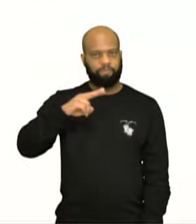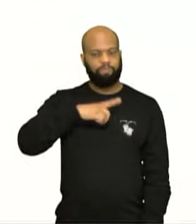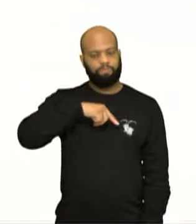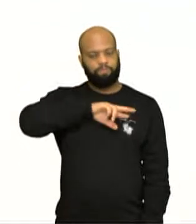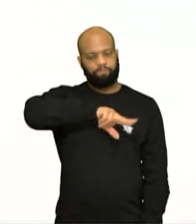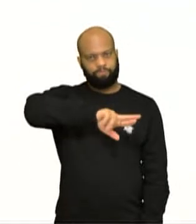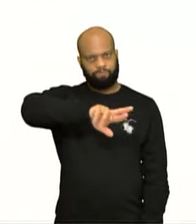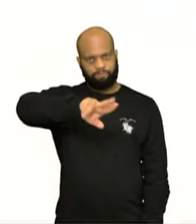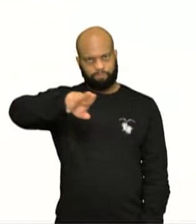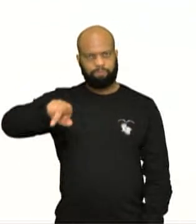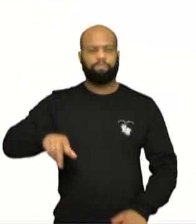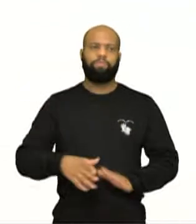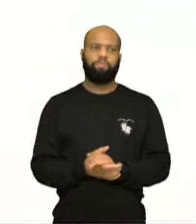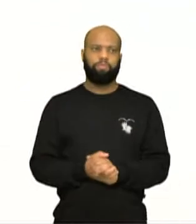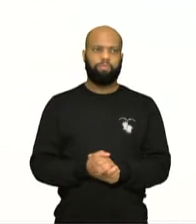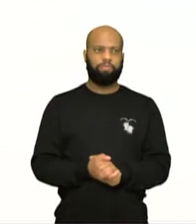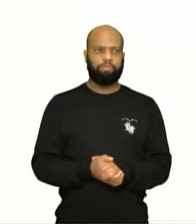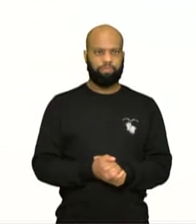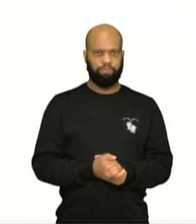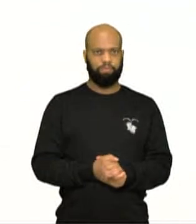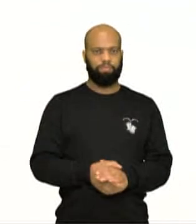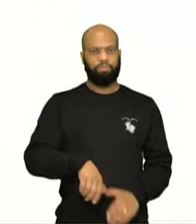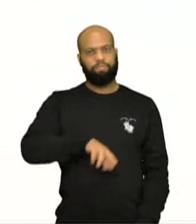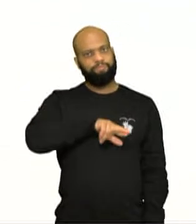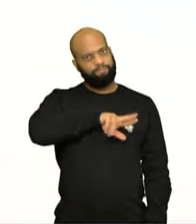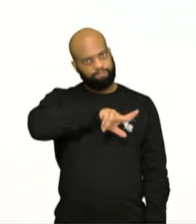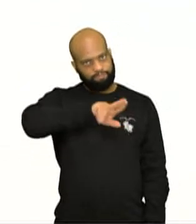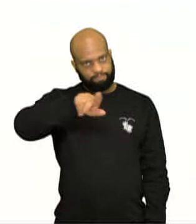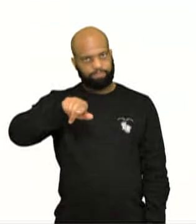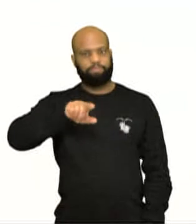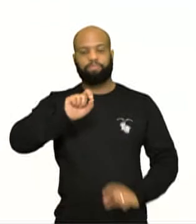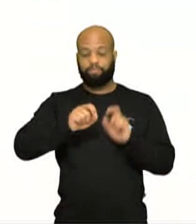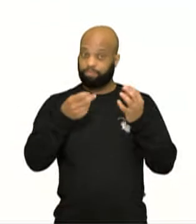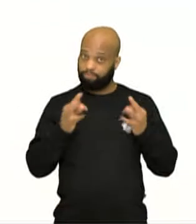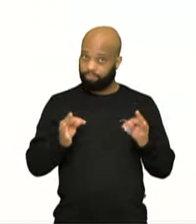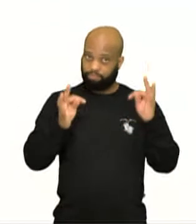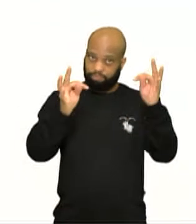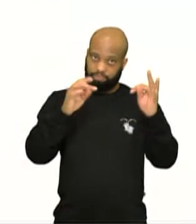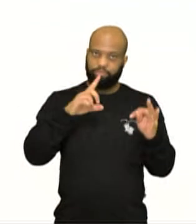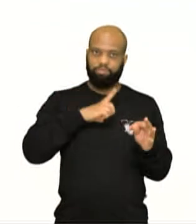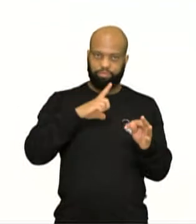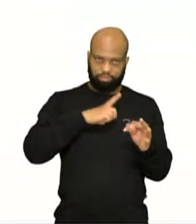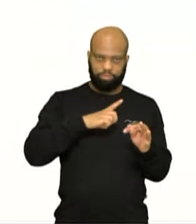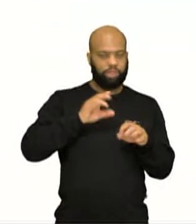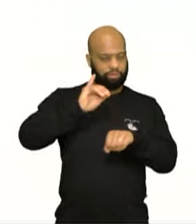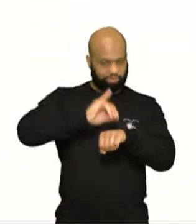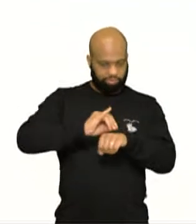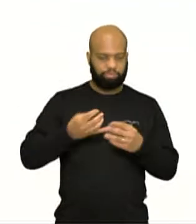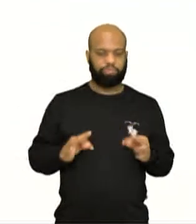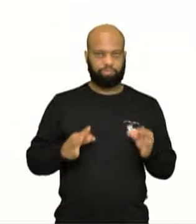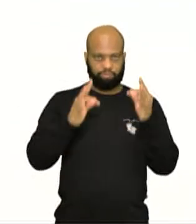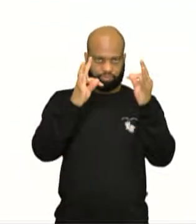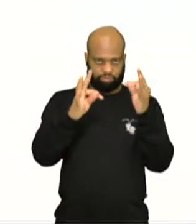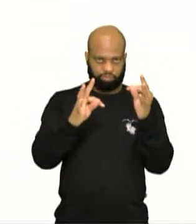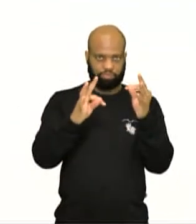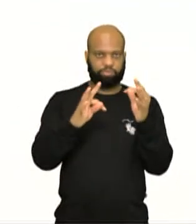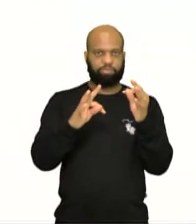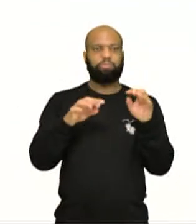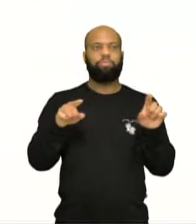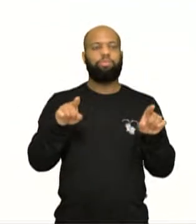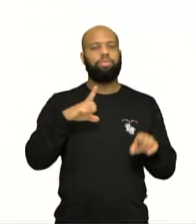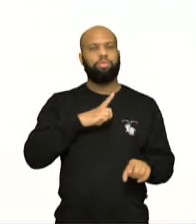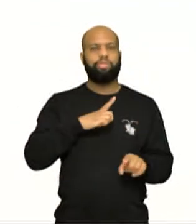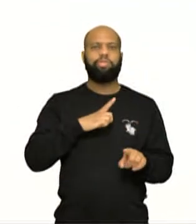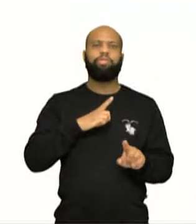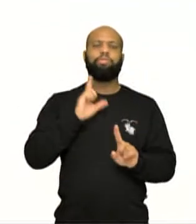números a bastante aparelhos eletrônicos aparelhos elétricos e tem várias funções